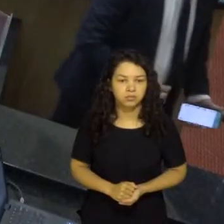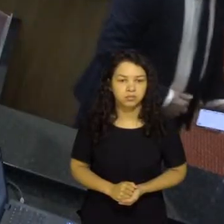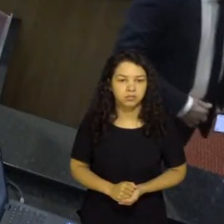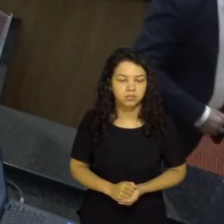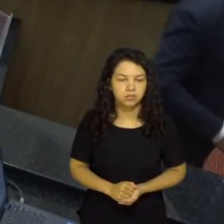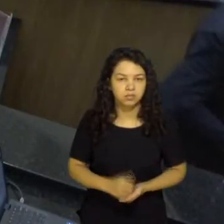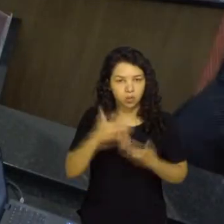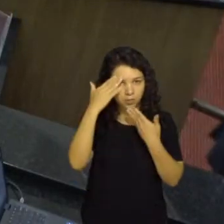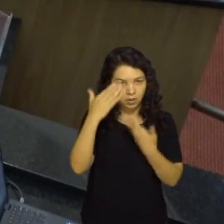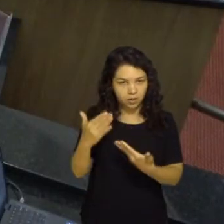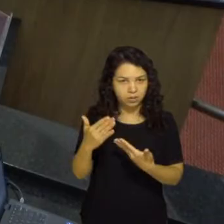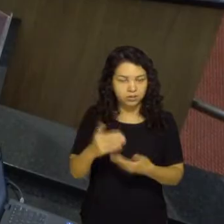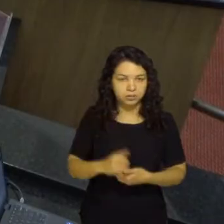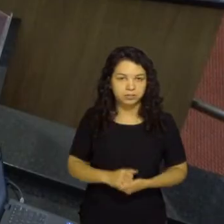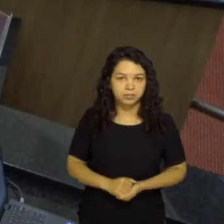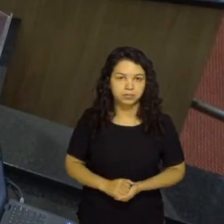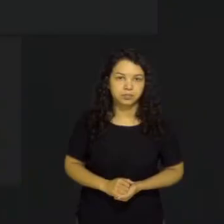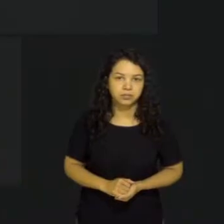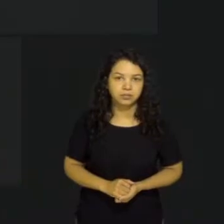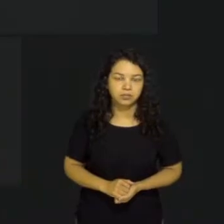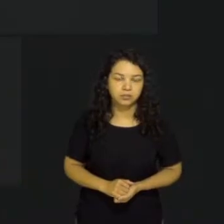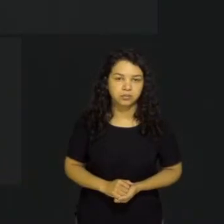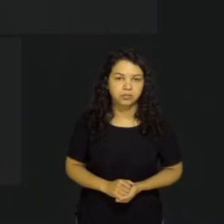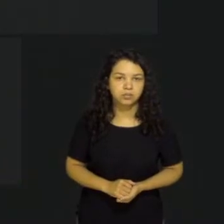Obrigado, Luiz.